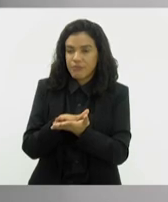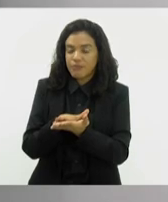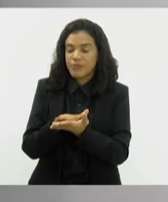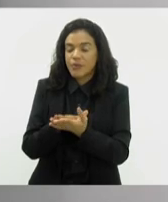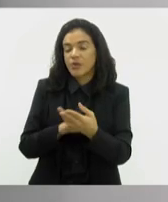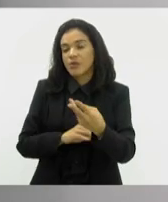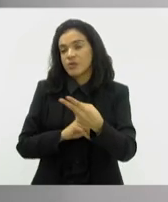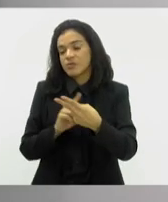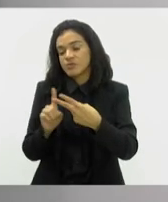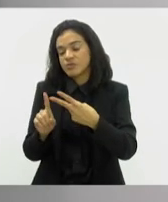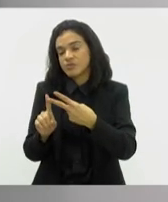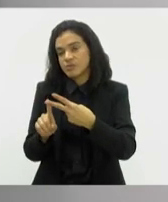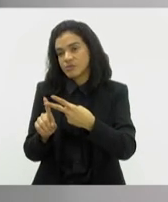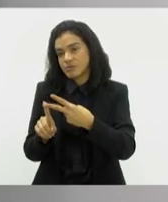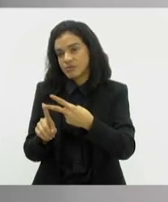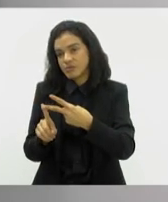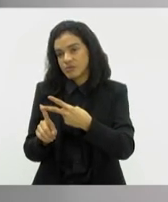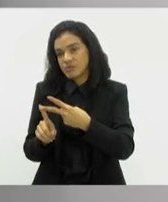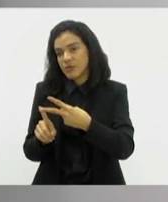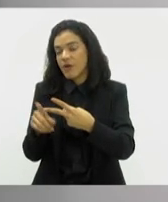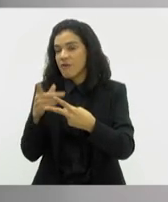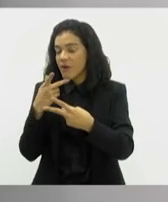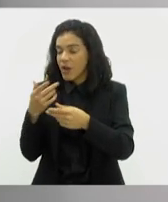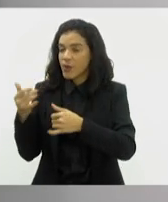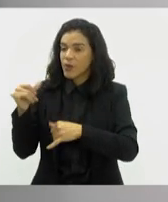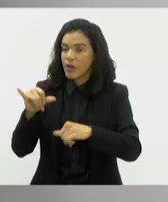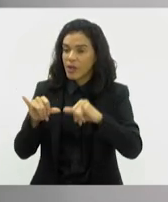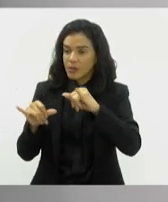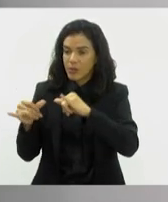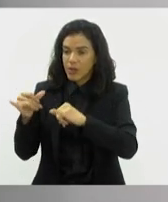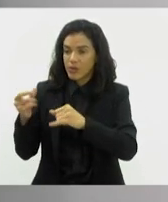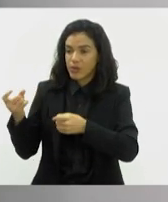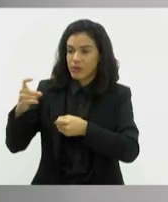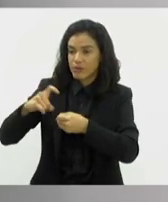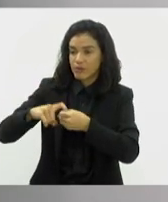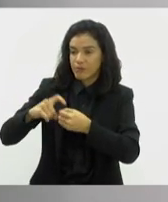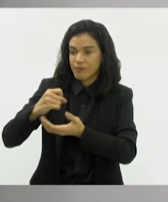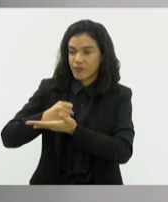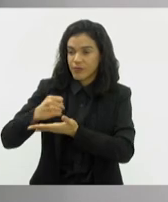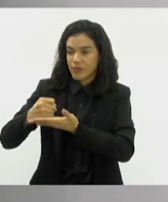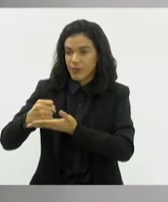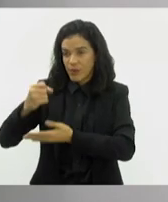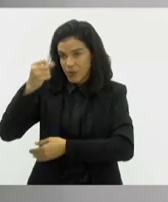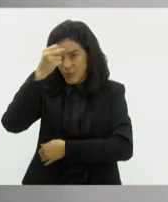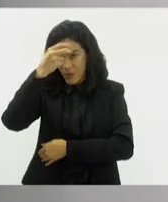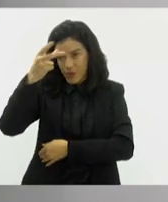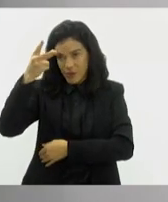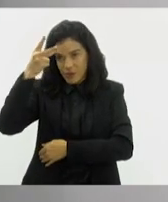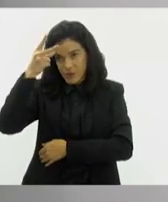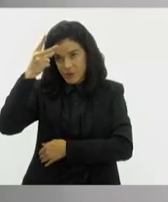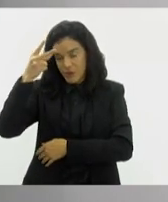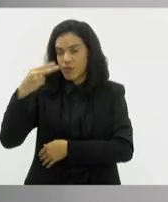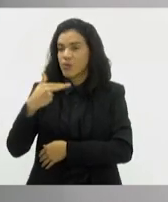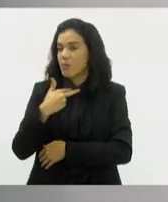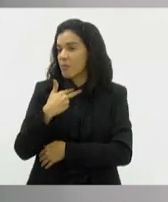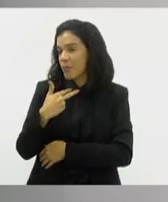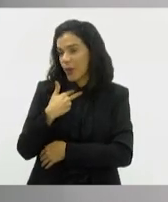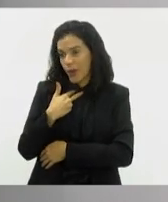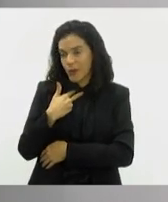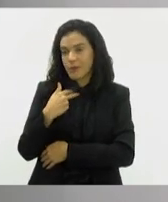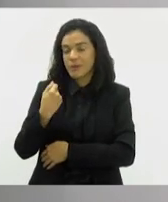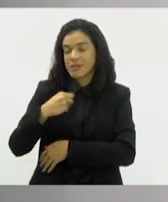No 2º, ele diz que os laboratórios conveniados com o município, pode ser com o município, tem que ser com